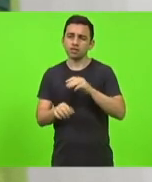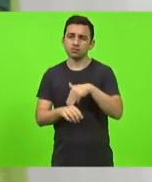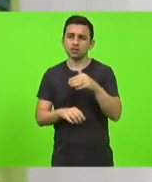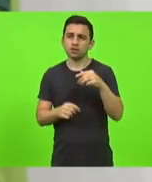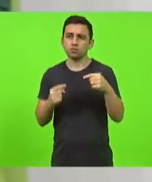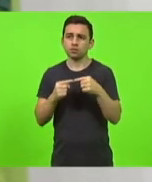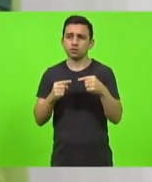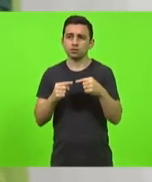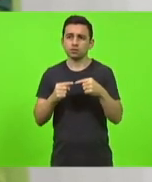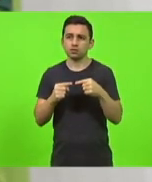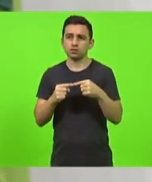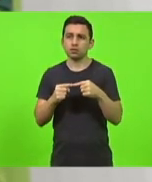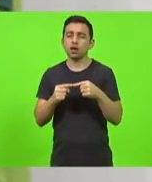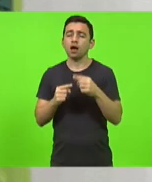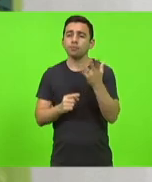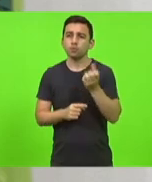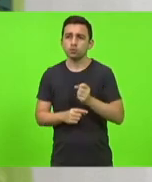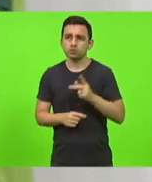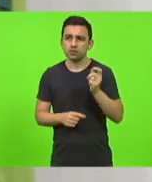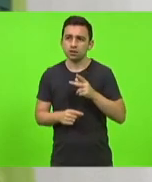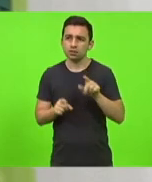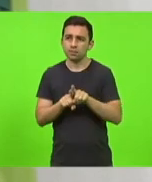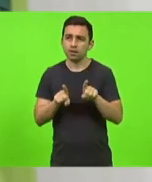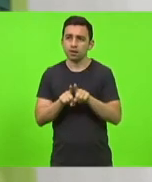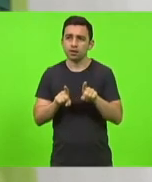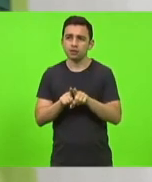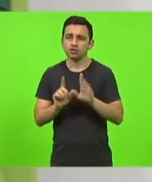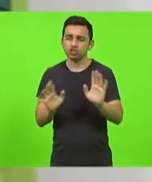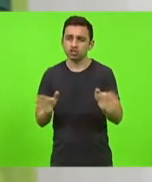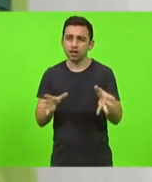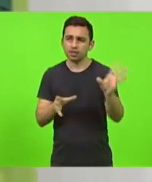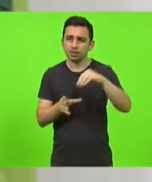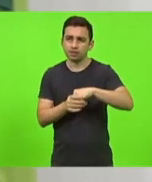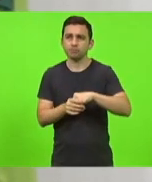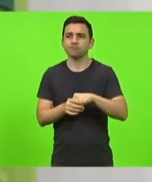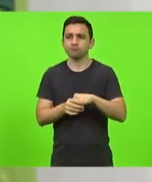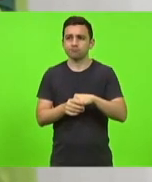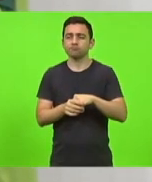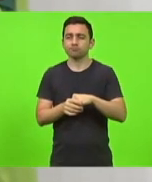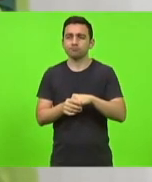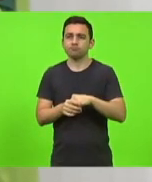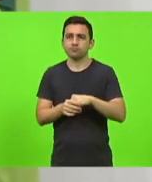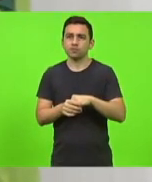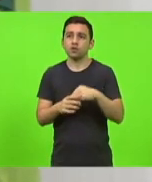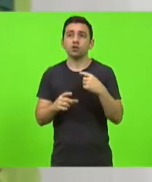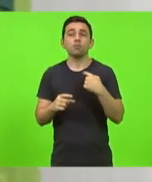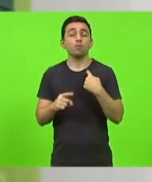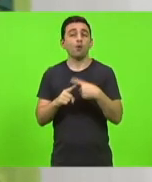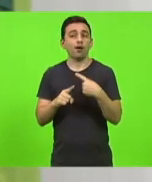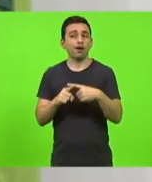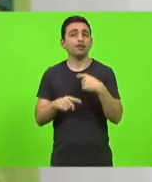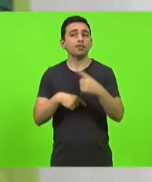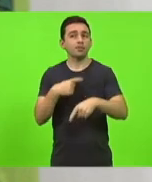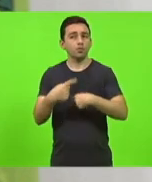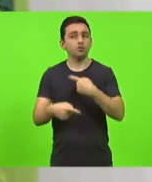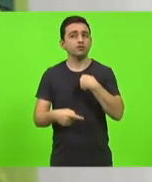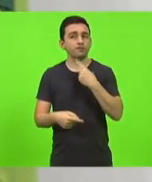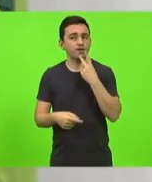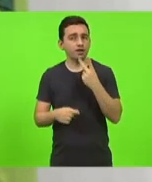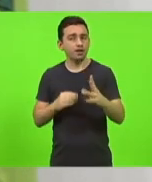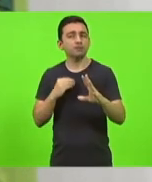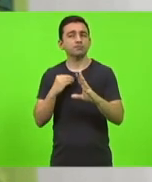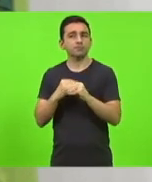aposentados também estão dentro deste quadro. E é importante citar aqui, porque depois eu vou falar de uma das emendas que nós